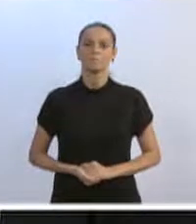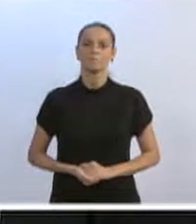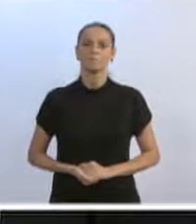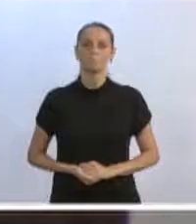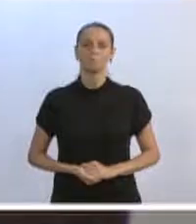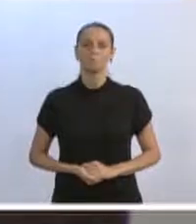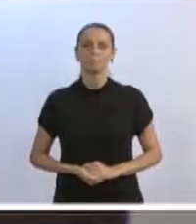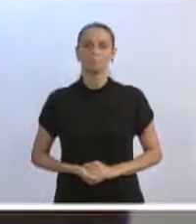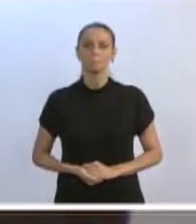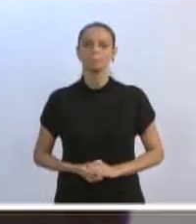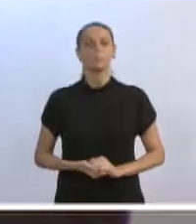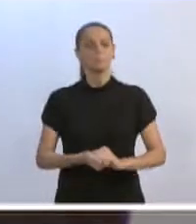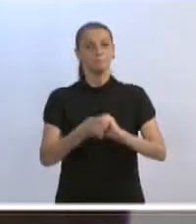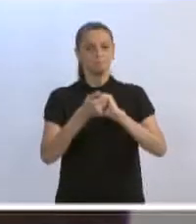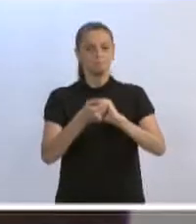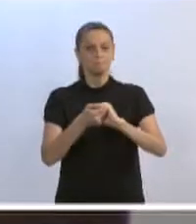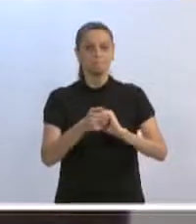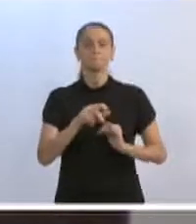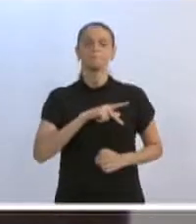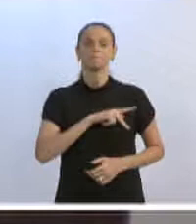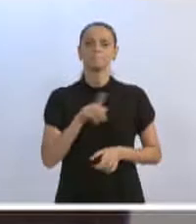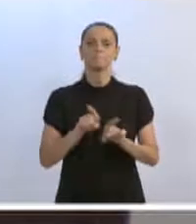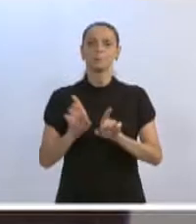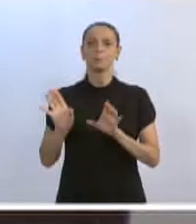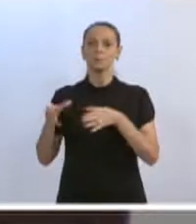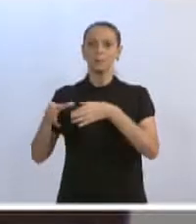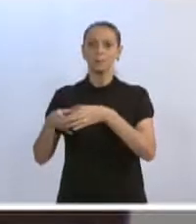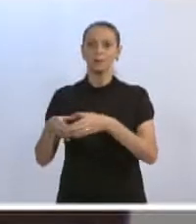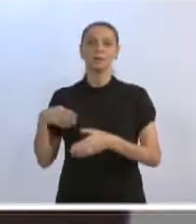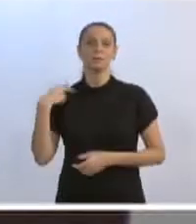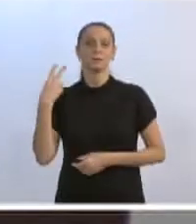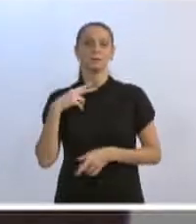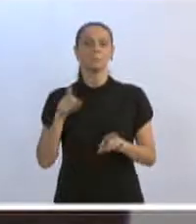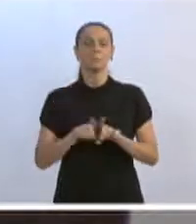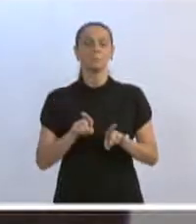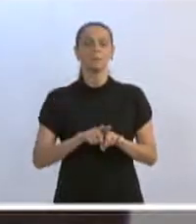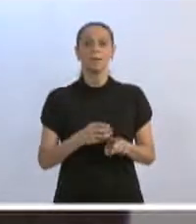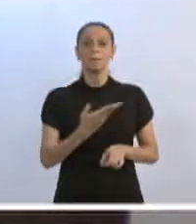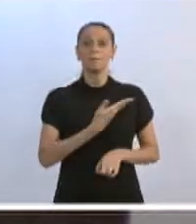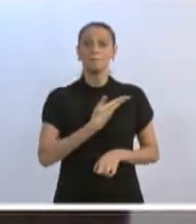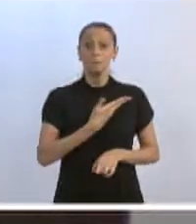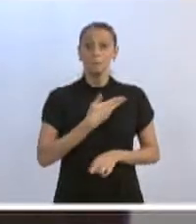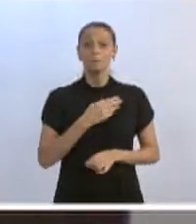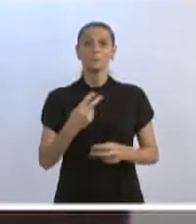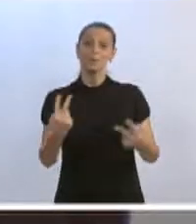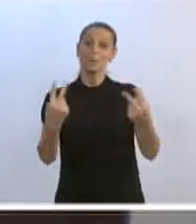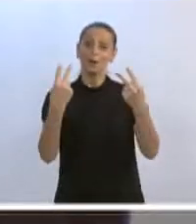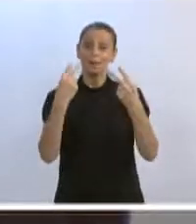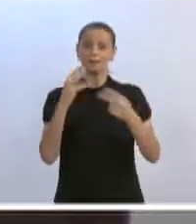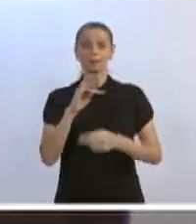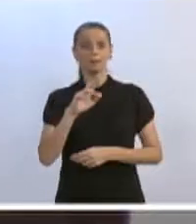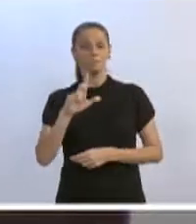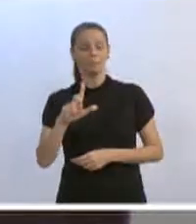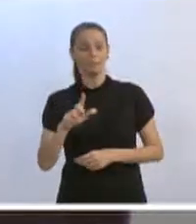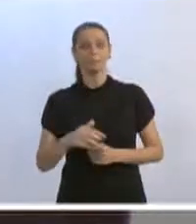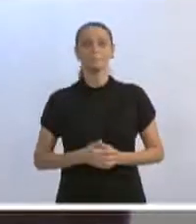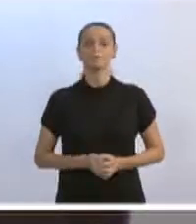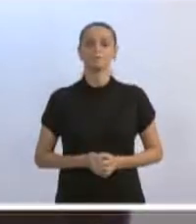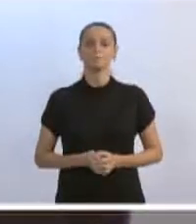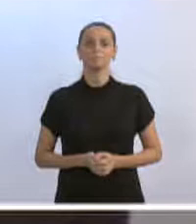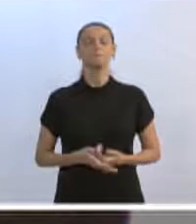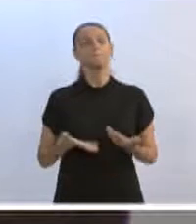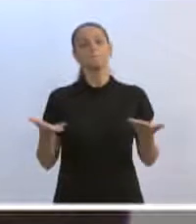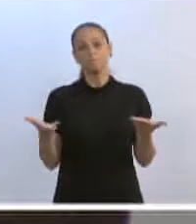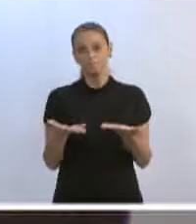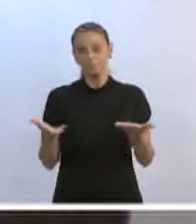o primeiro presidente desta casa colegas vereadores amigos que nos acompanhou pela tv l quero aqui ressaltar